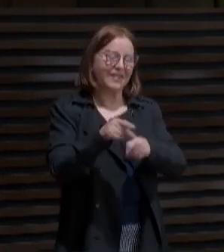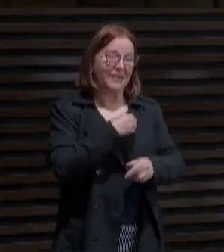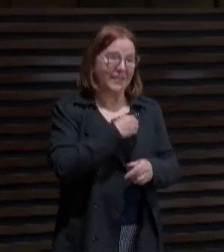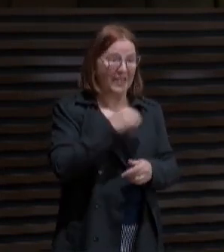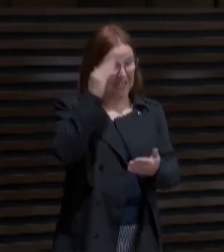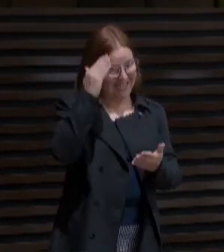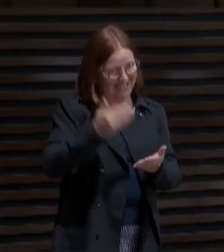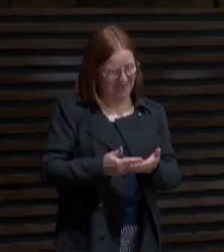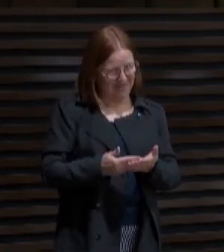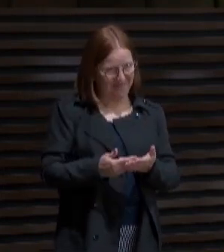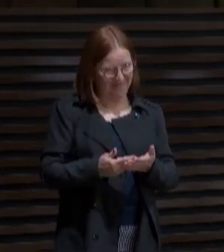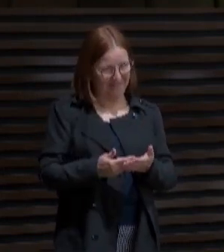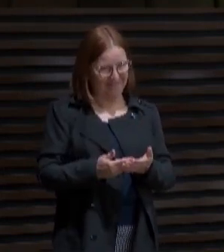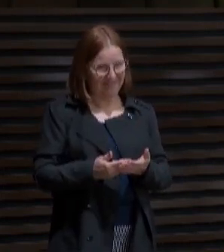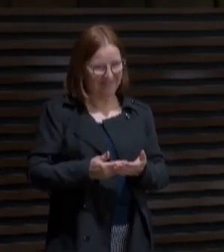creem.